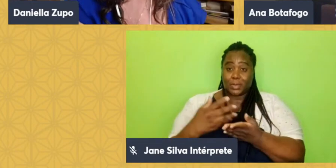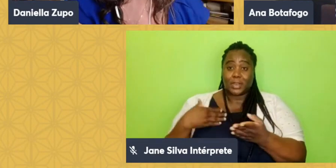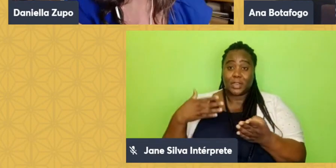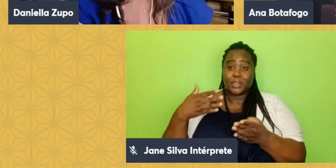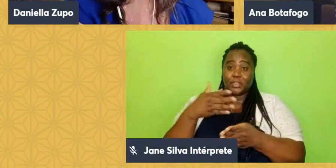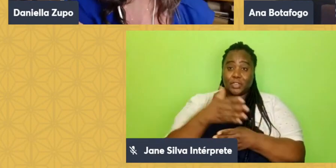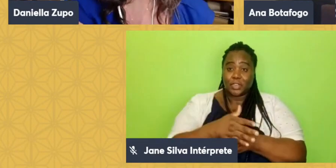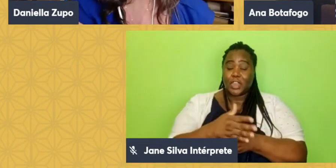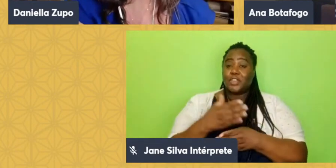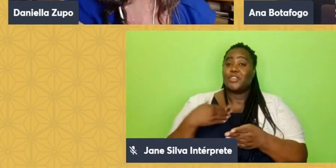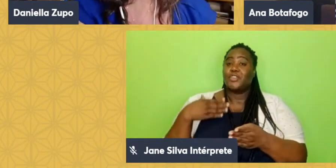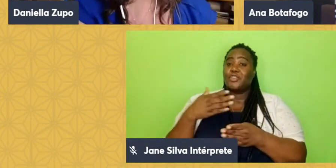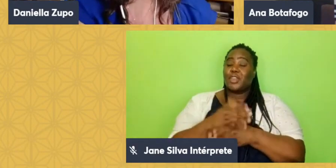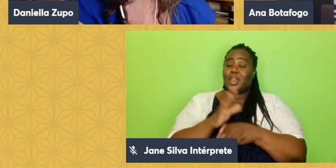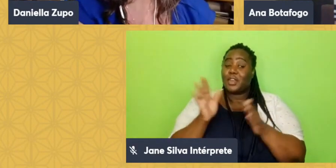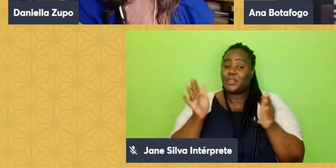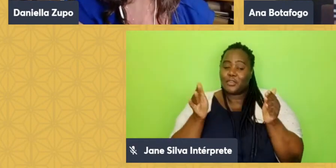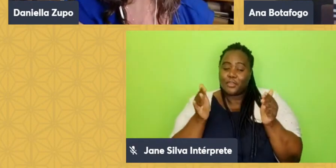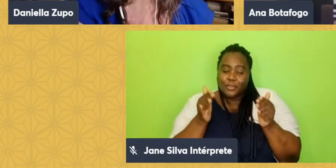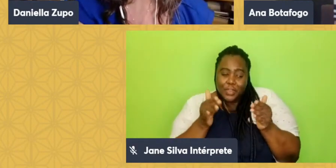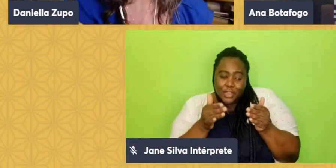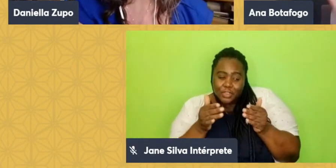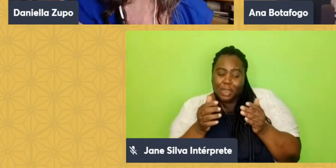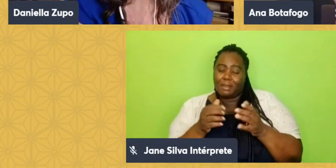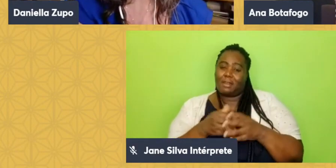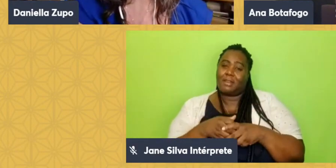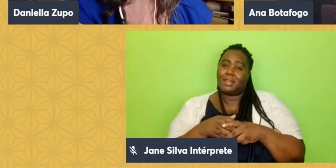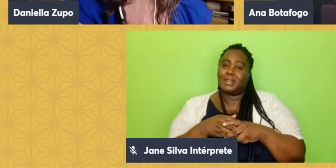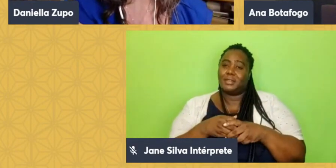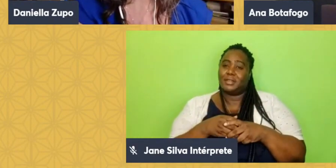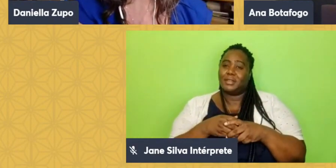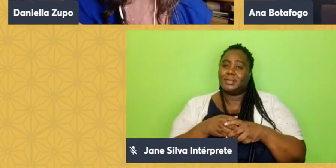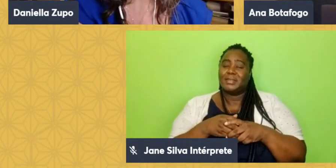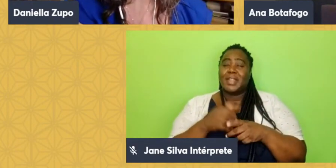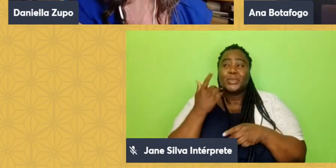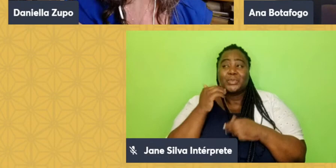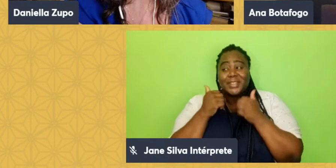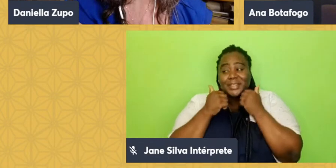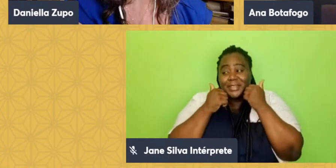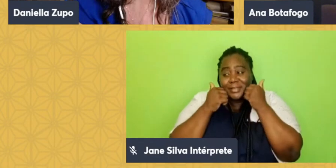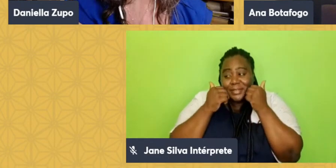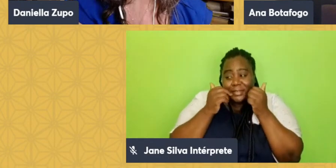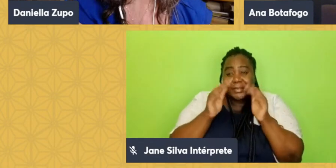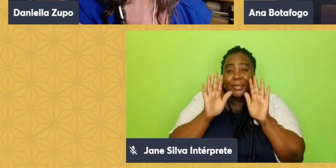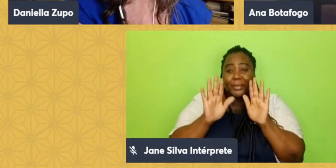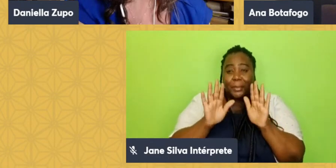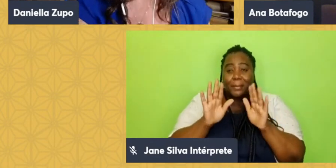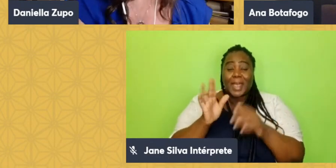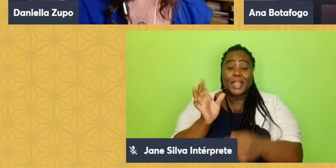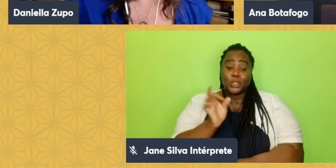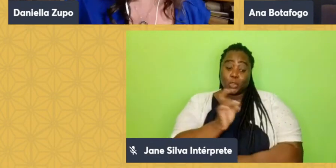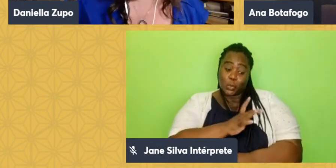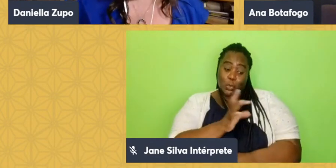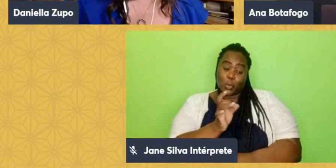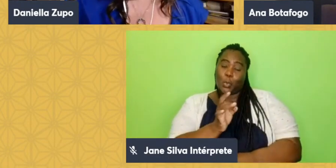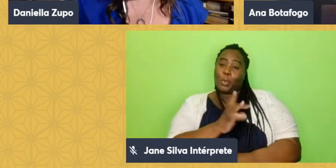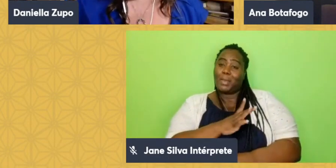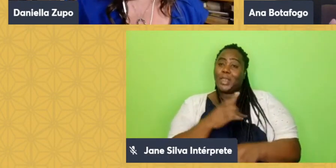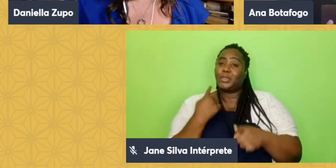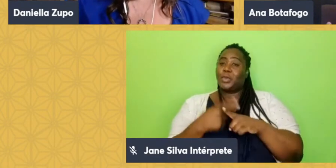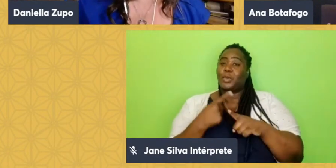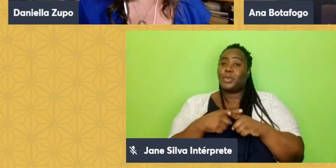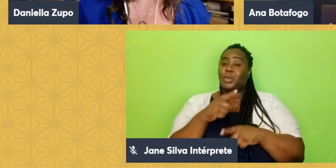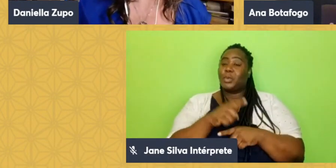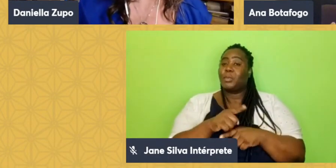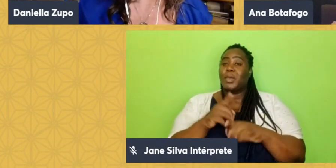chegaram mais fechadas mas 16 cm das mais receosa porque elas